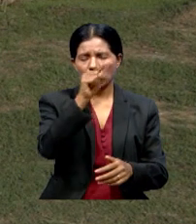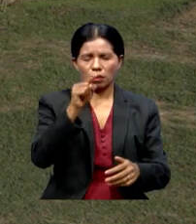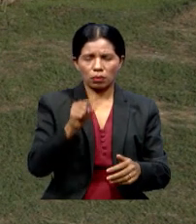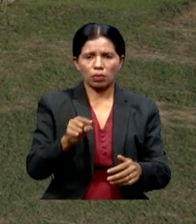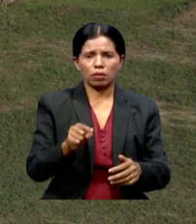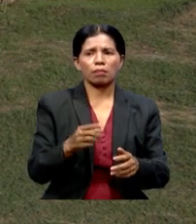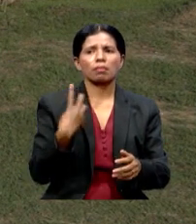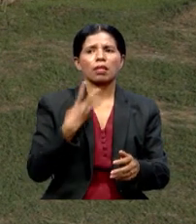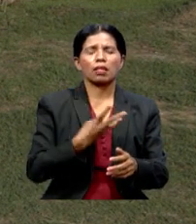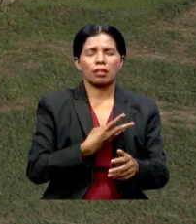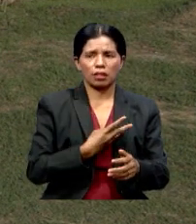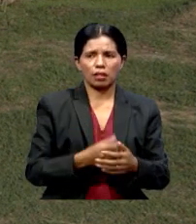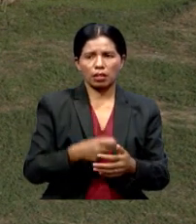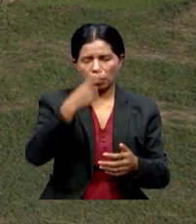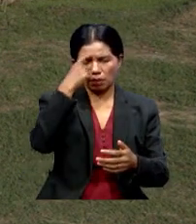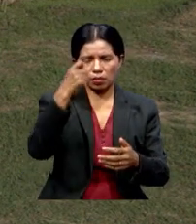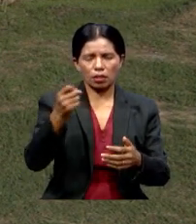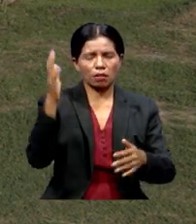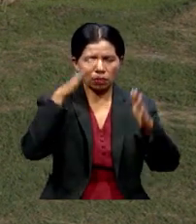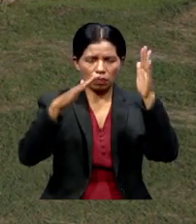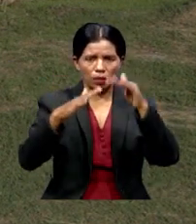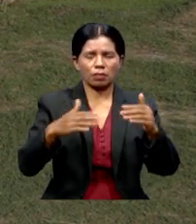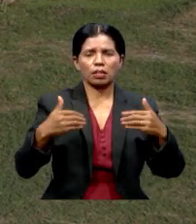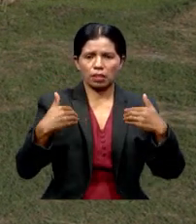Baita. Tambasa problema não acontece?